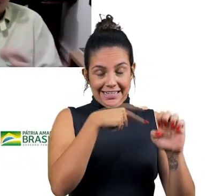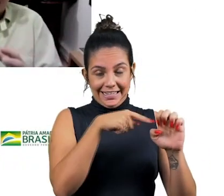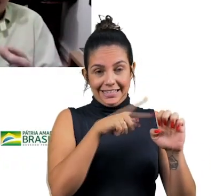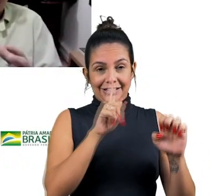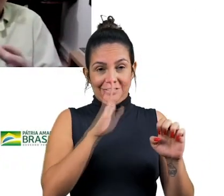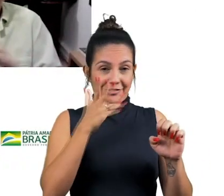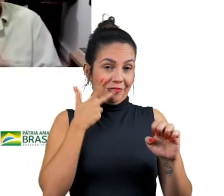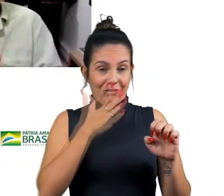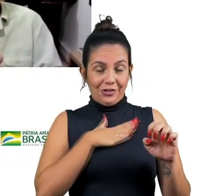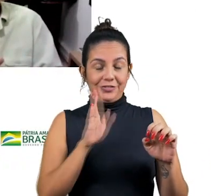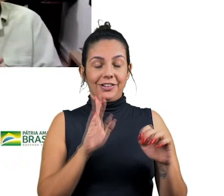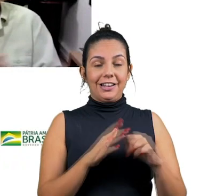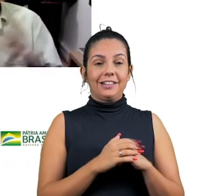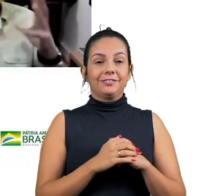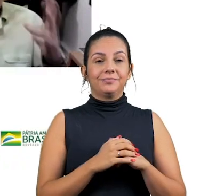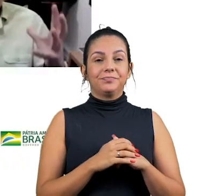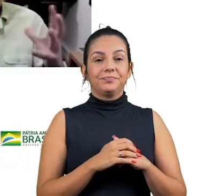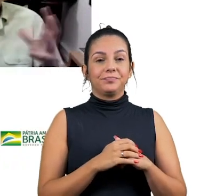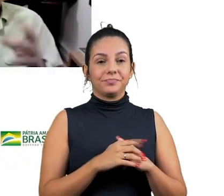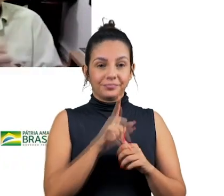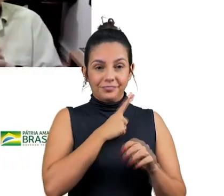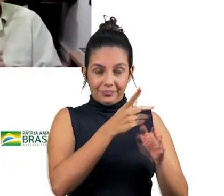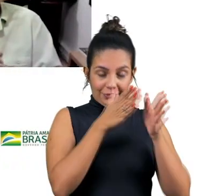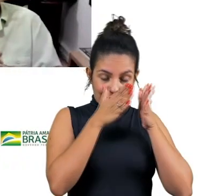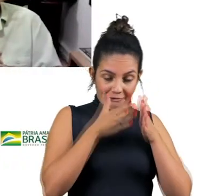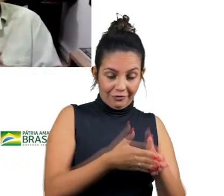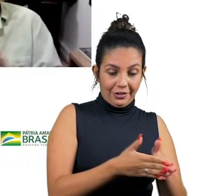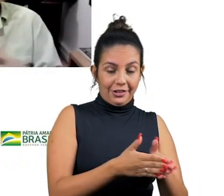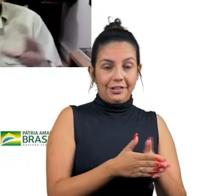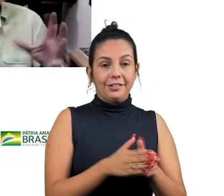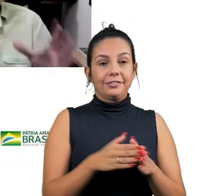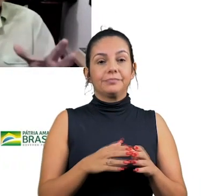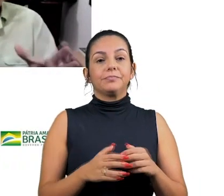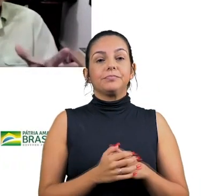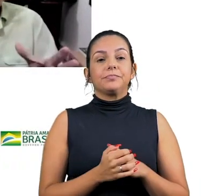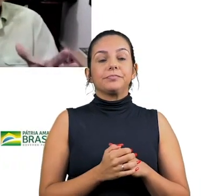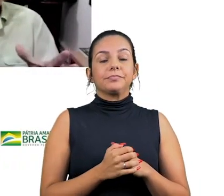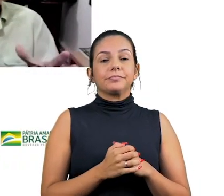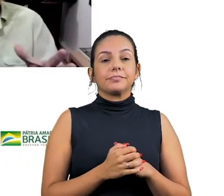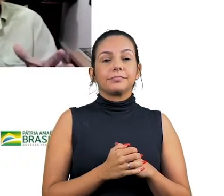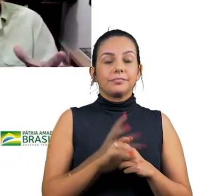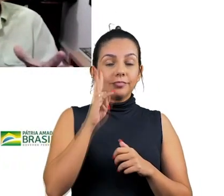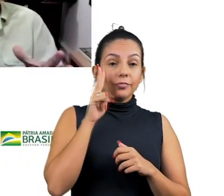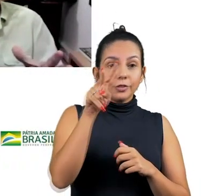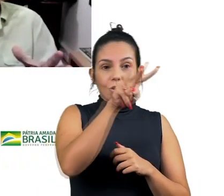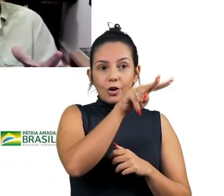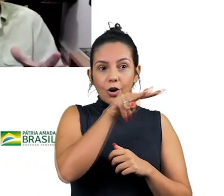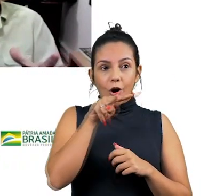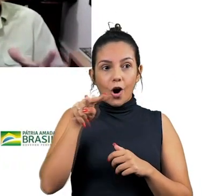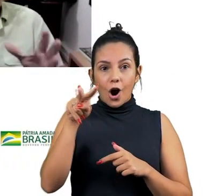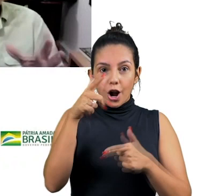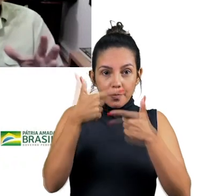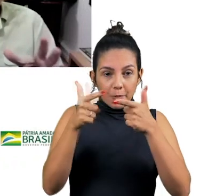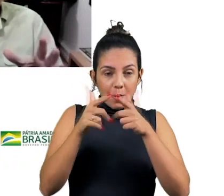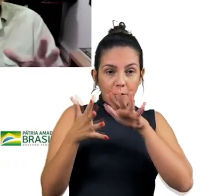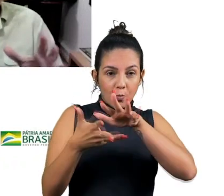isso é anátema, porque ela tem uma fixação no Estado Nacional. Olha bem para os problemas do mundo e você vai ver